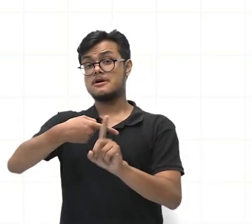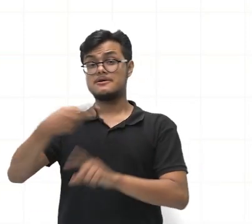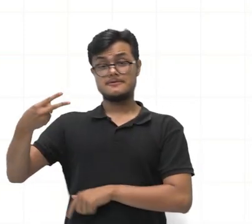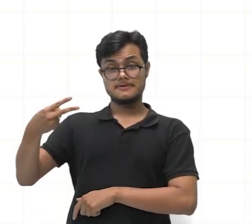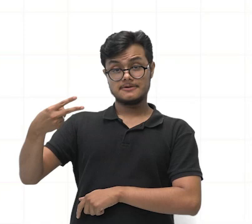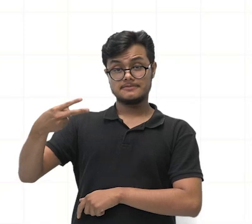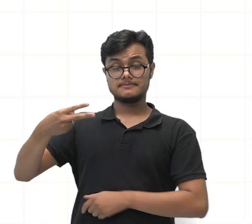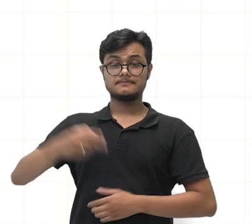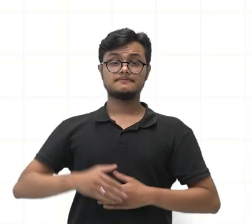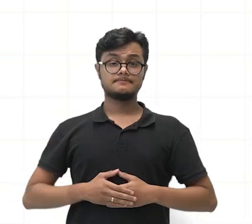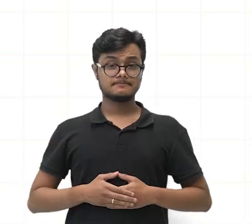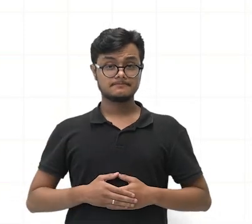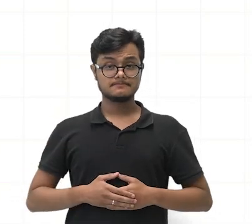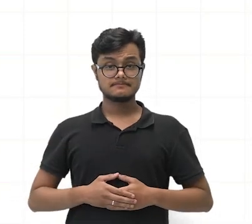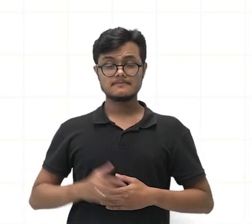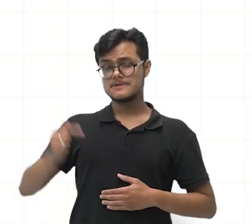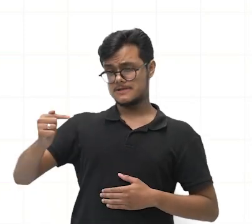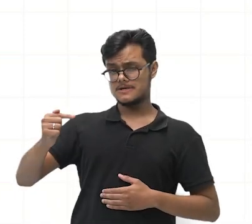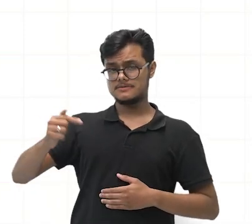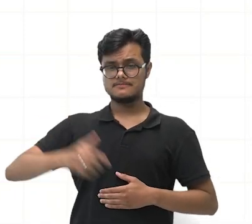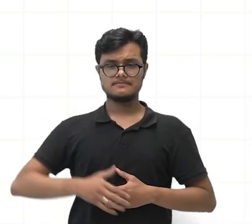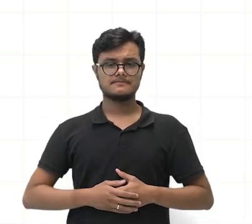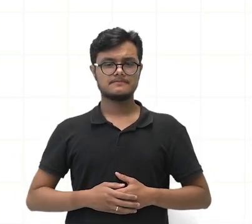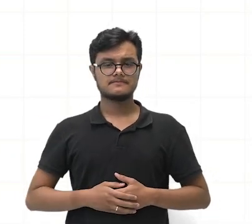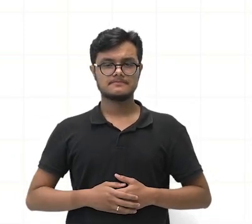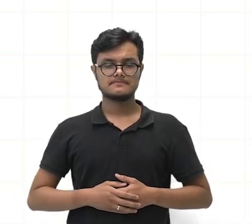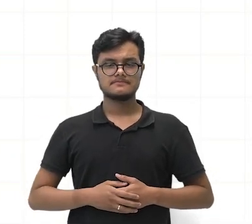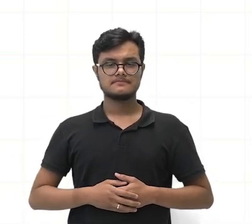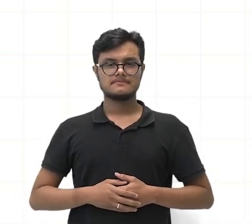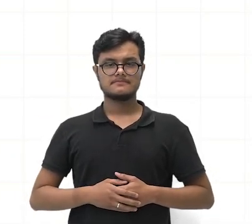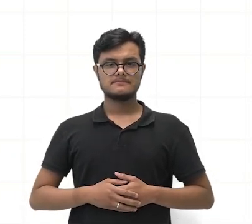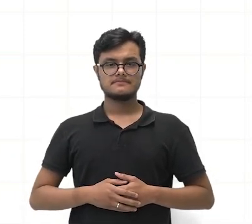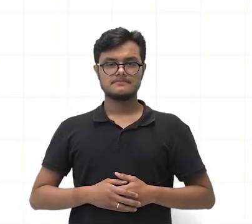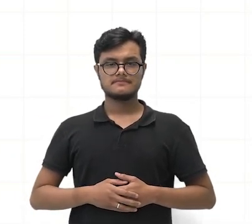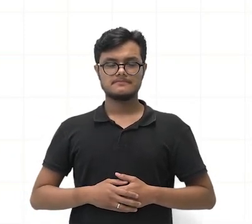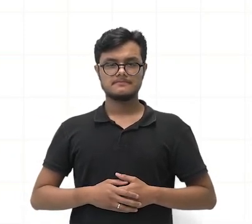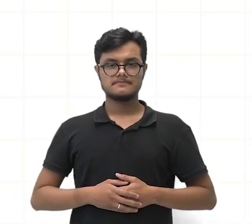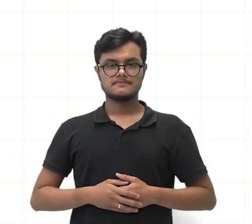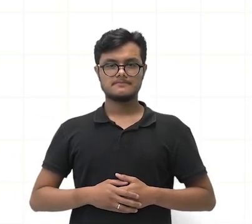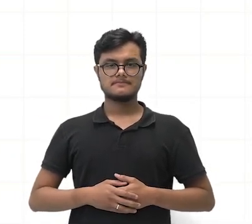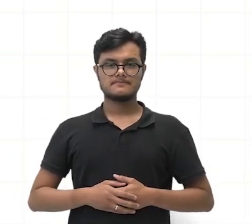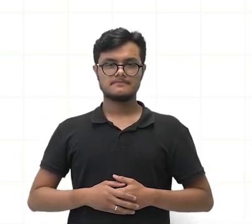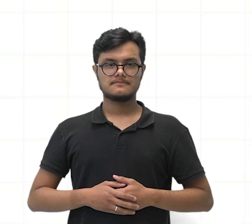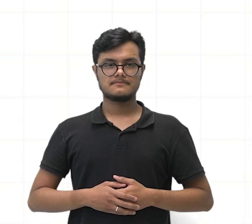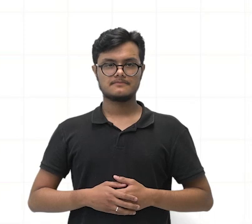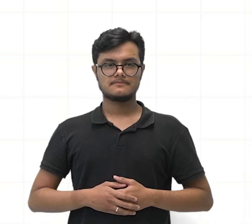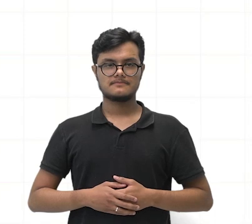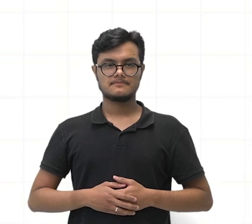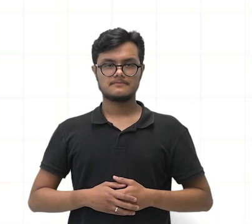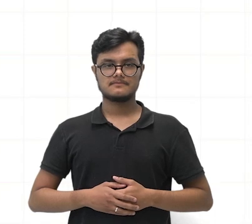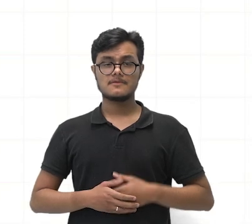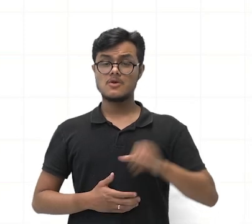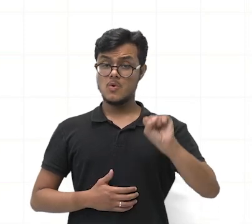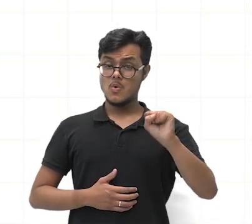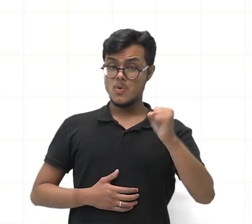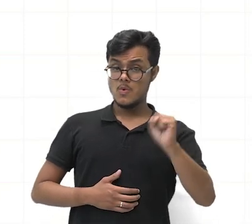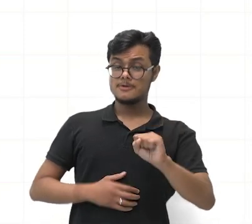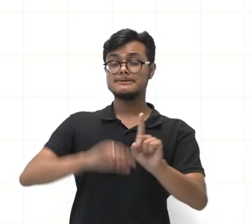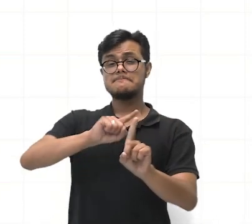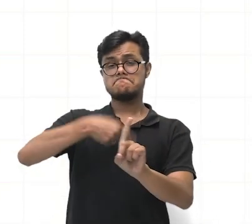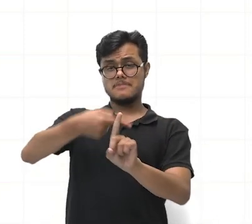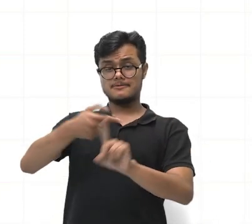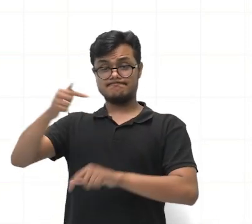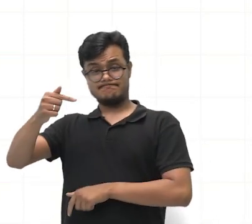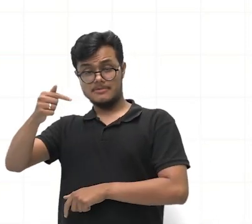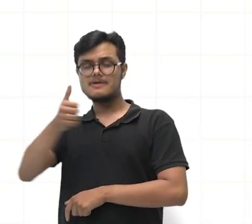2. 5 mais 2 é 7. Aí vamos falar agora bem aqui, ó. 8 mais